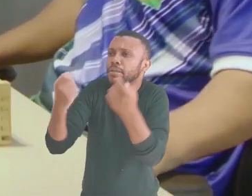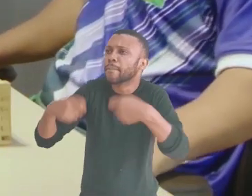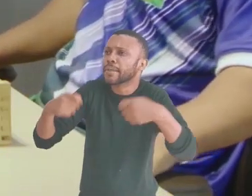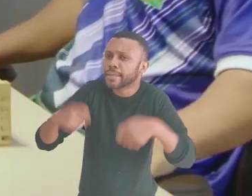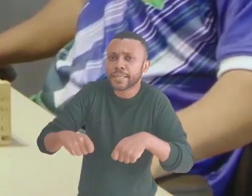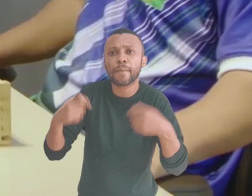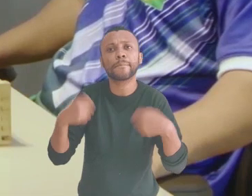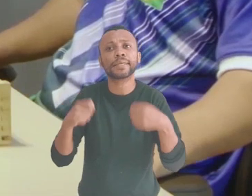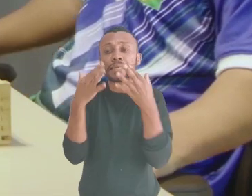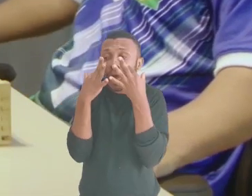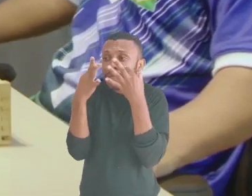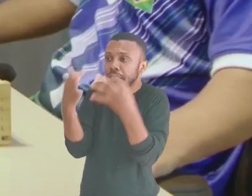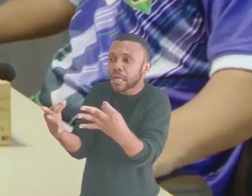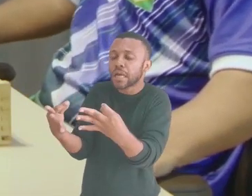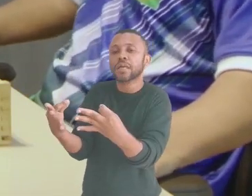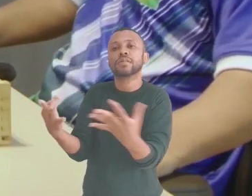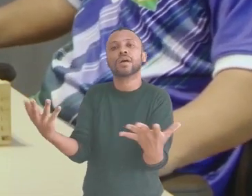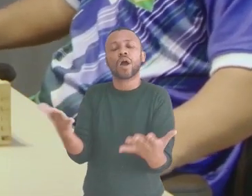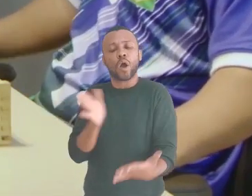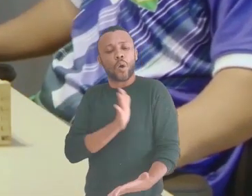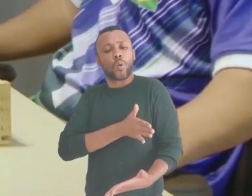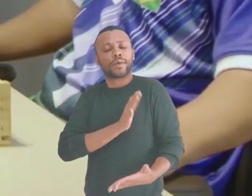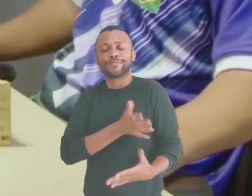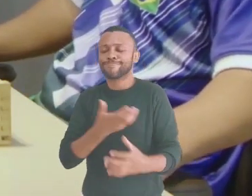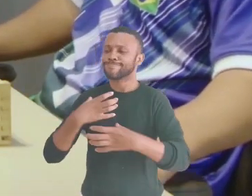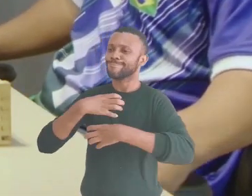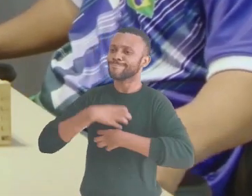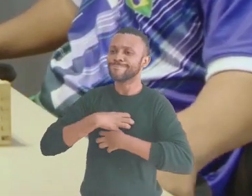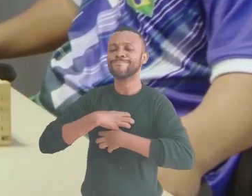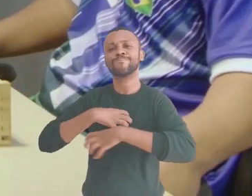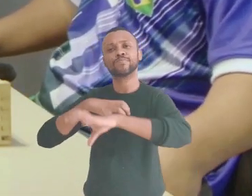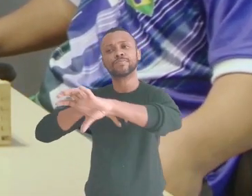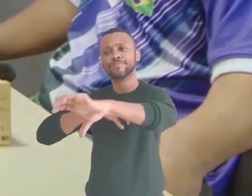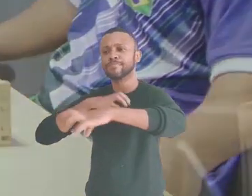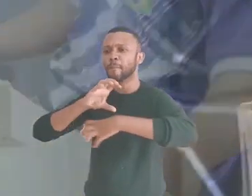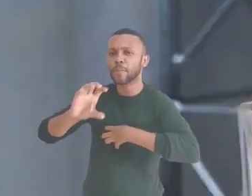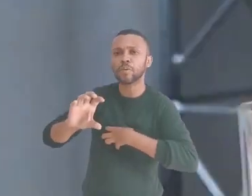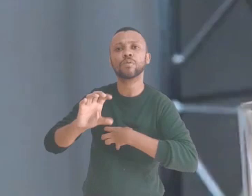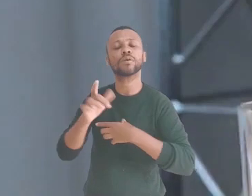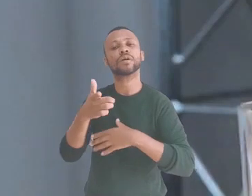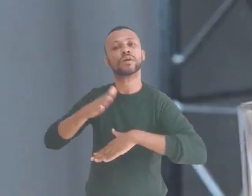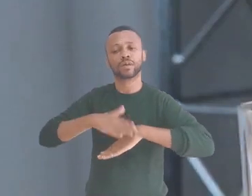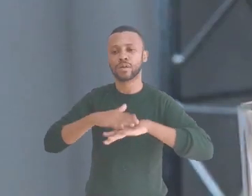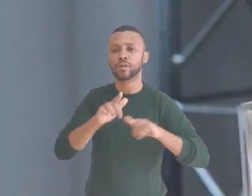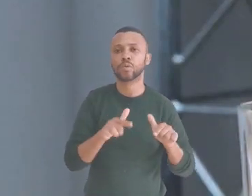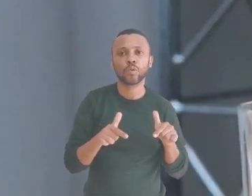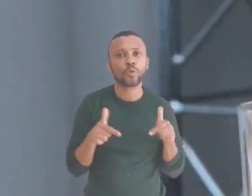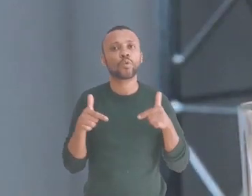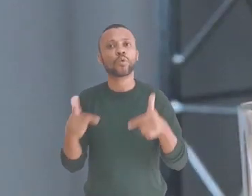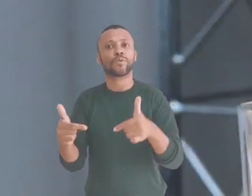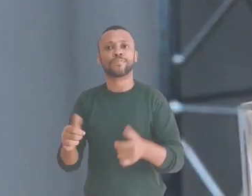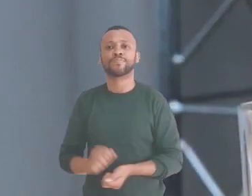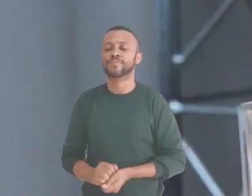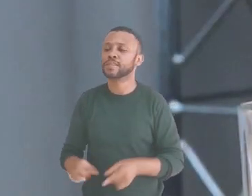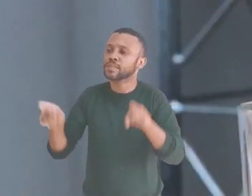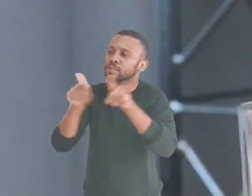para ver e coração para sentir e tomar providência. Sim. Poder mostrar a nossa necessidade e colocar em prática a